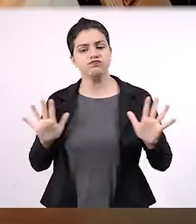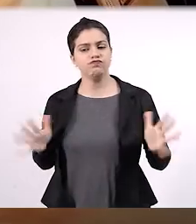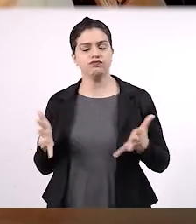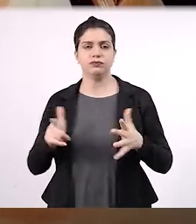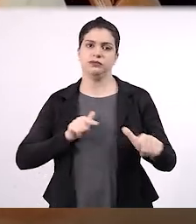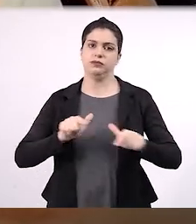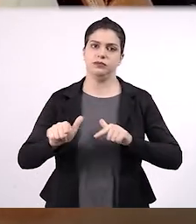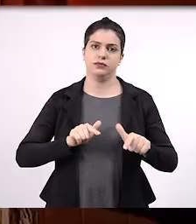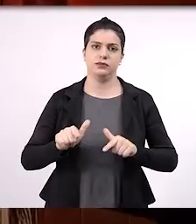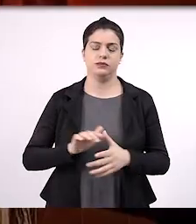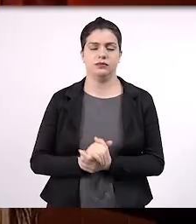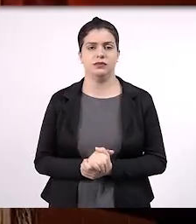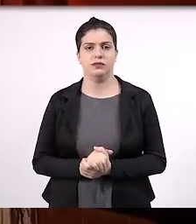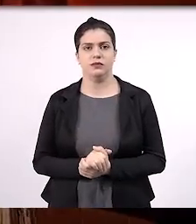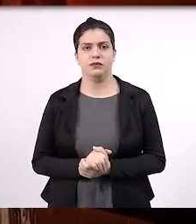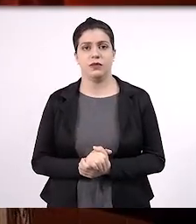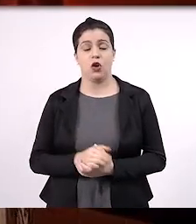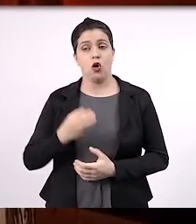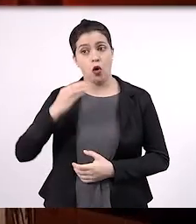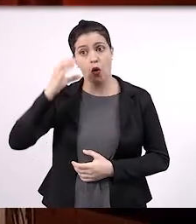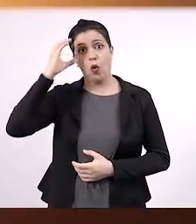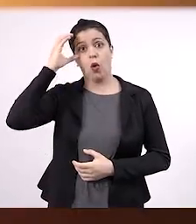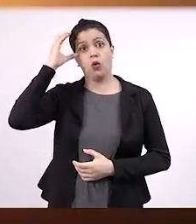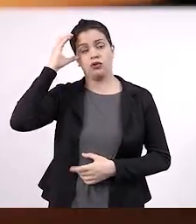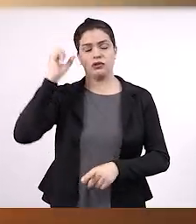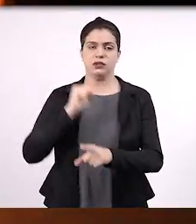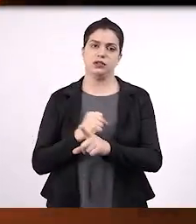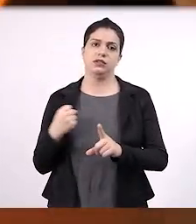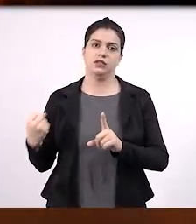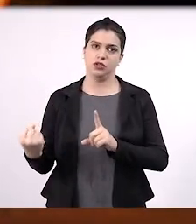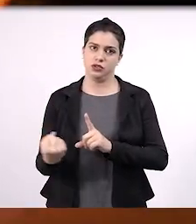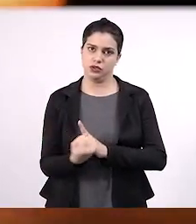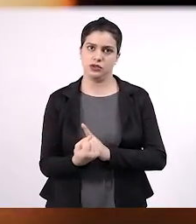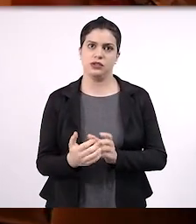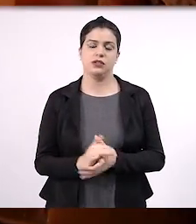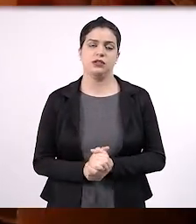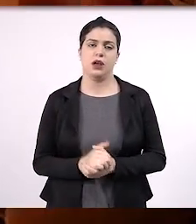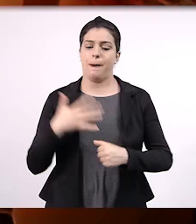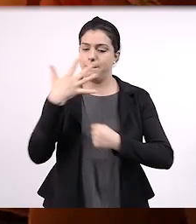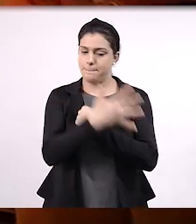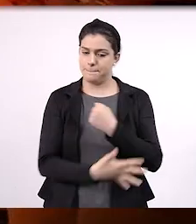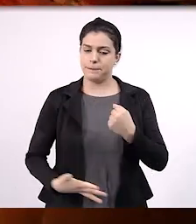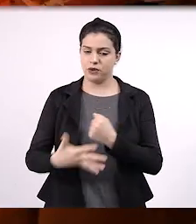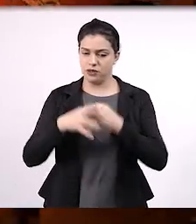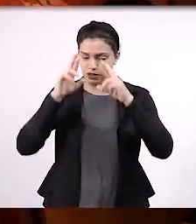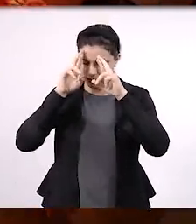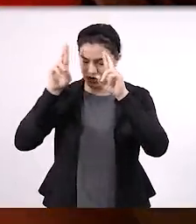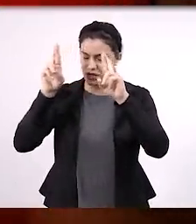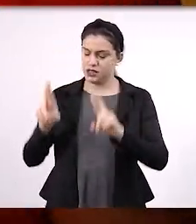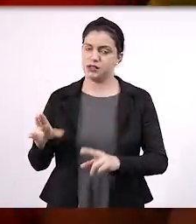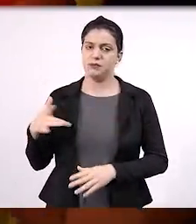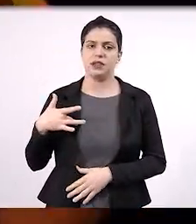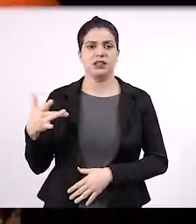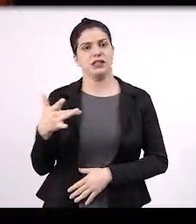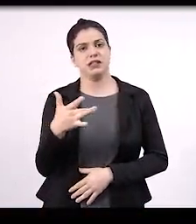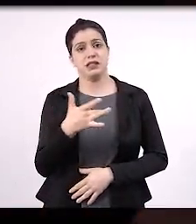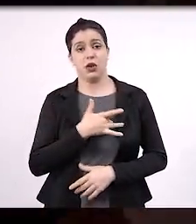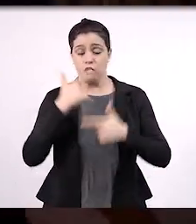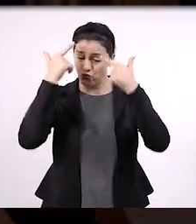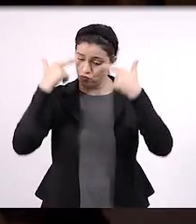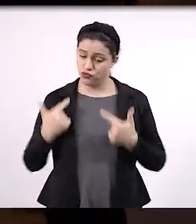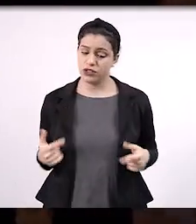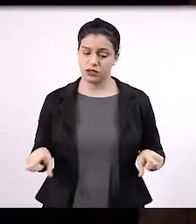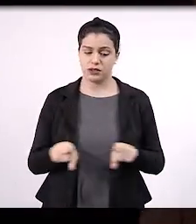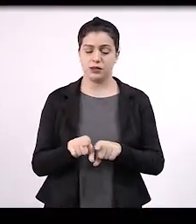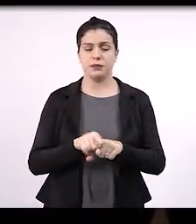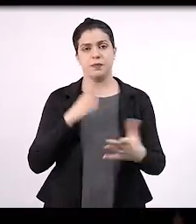promover atividades para envolvimento e conscientização da sociedade para a defesa e o respeito à saúde física e